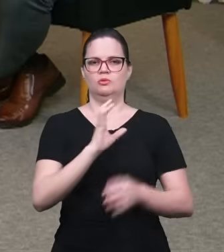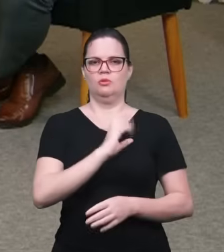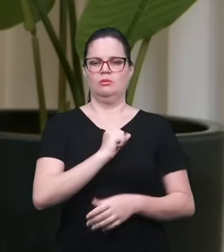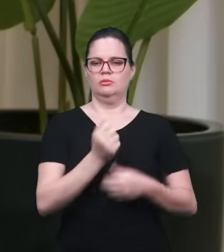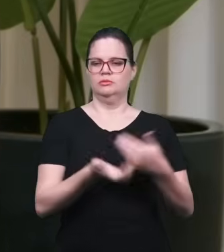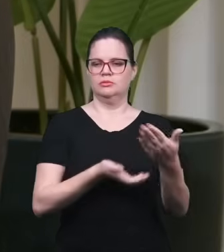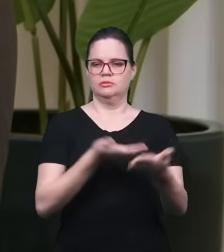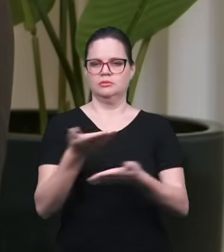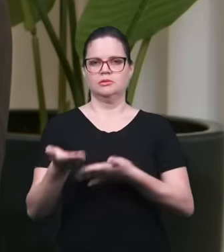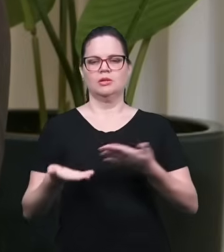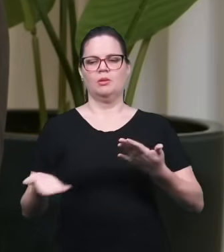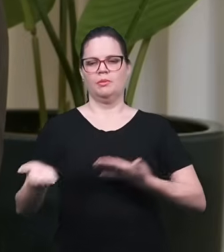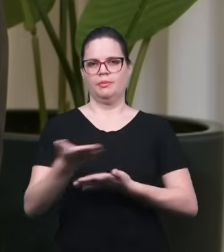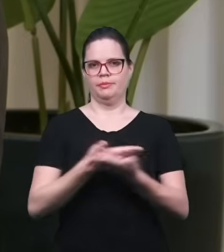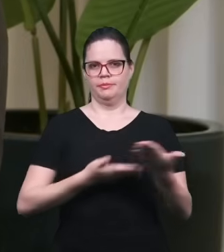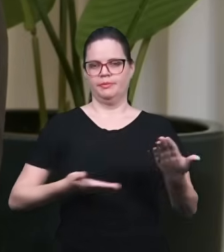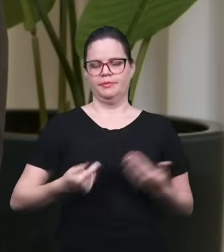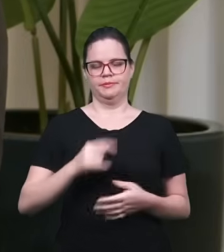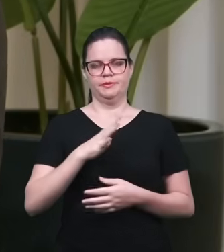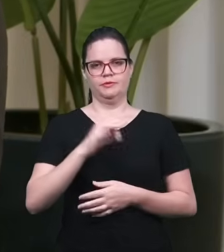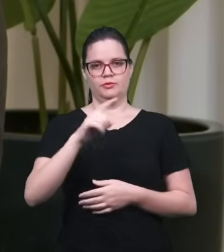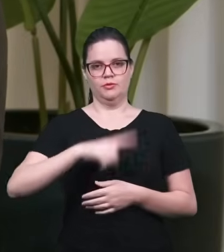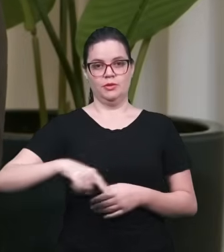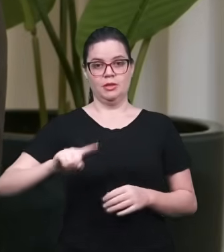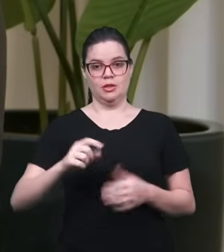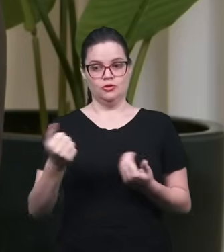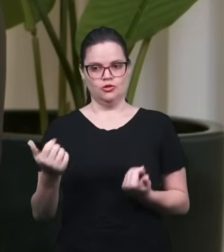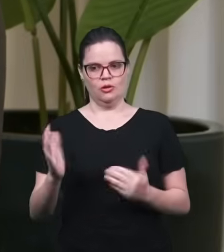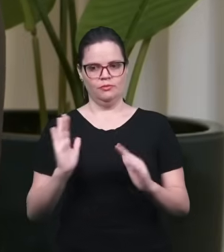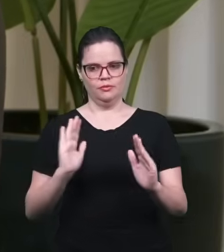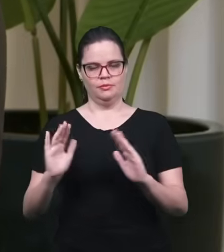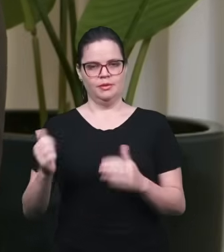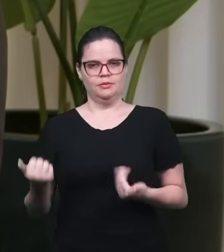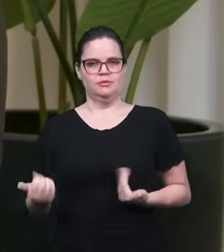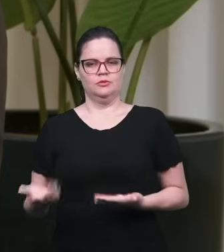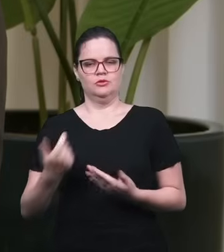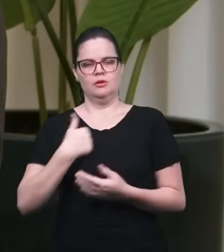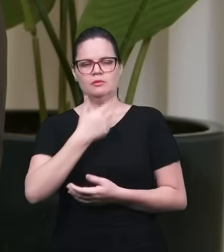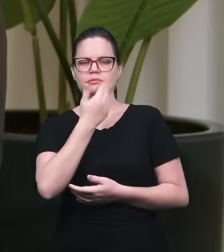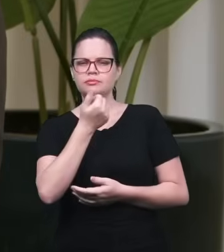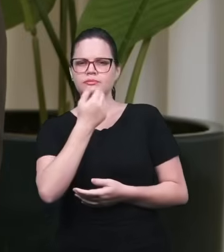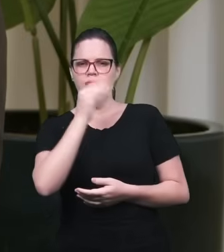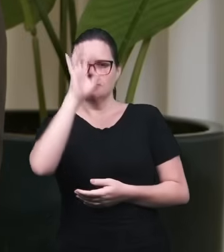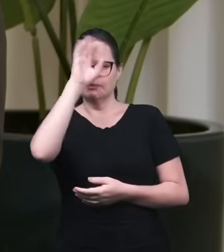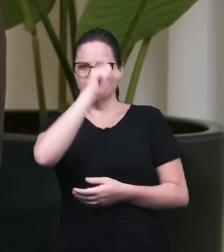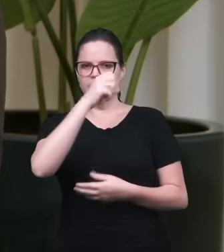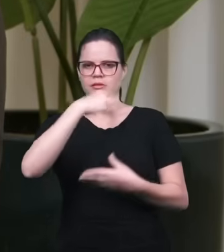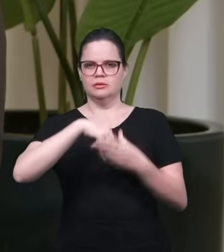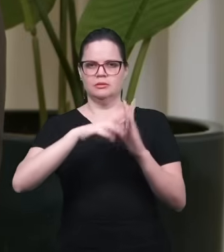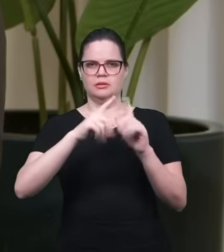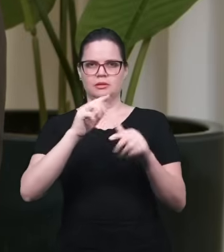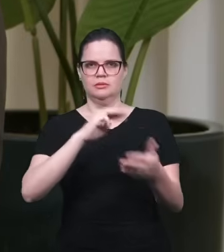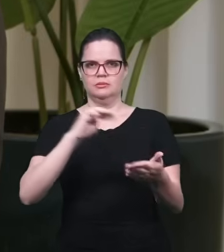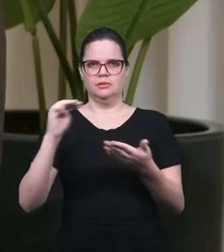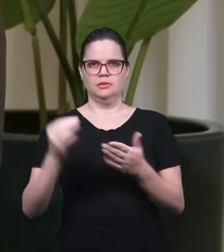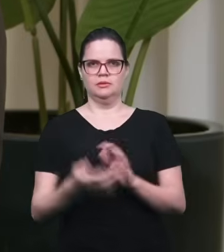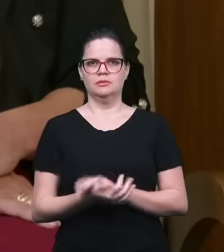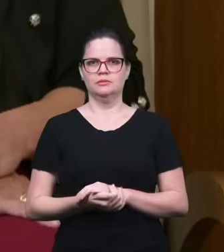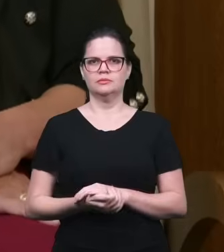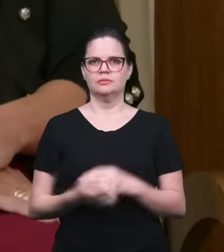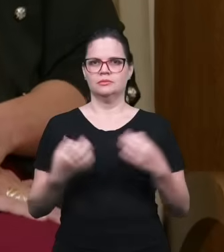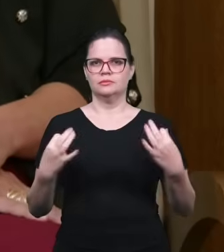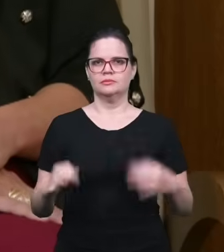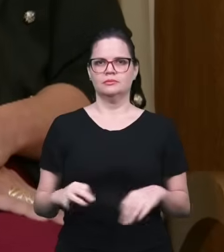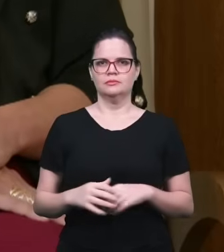convivência. E vocês certamente, como jovens, receberam isso dentro da Igreja Cristã Maranata, não é verdade? Amém, isso mesmo.